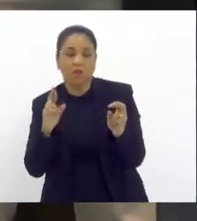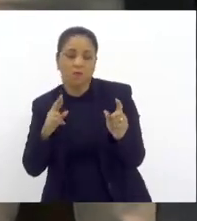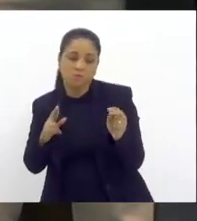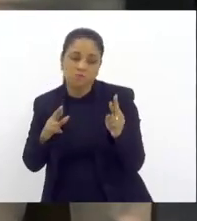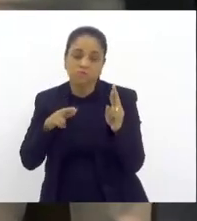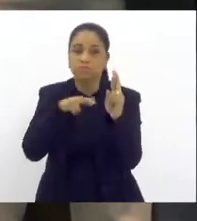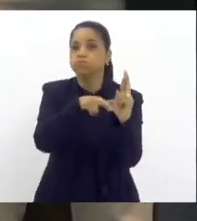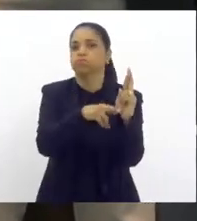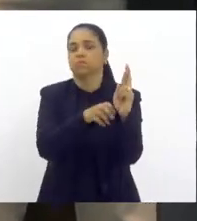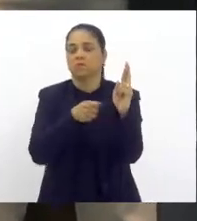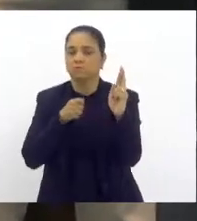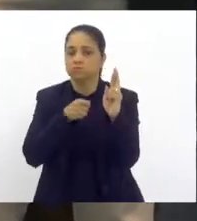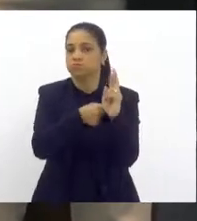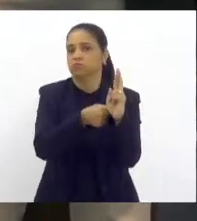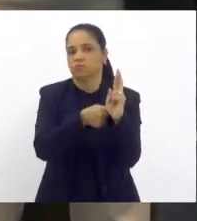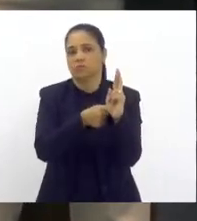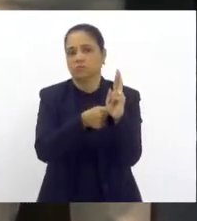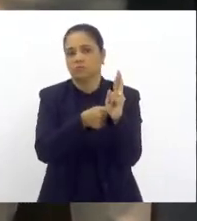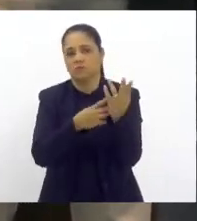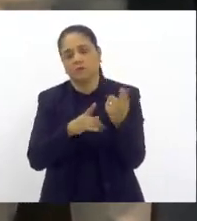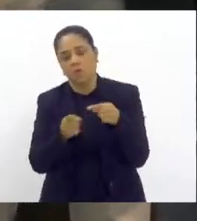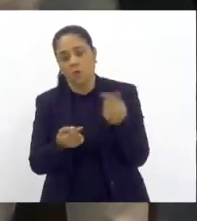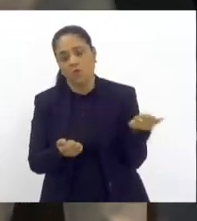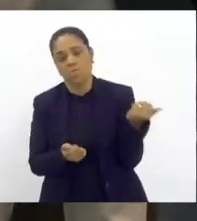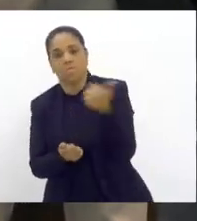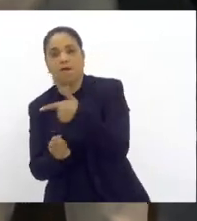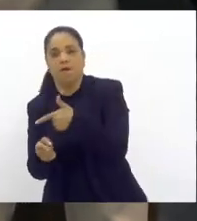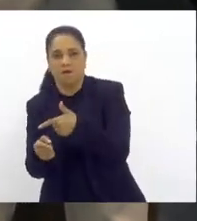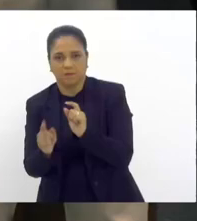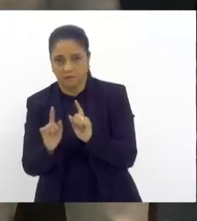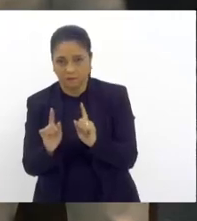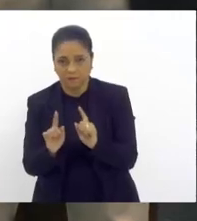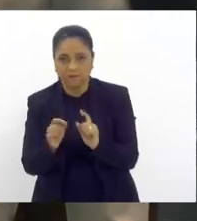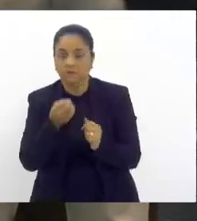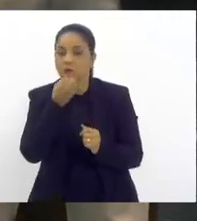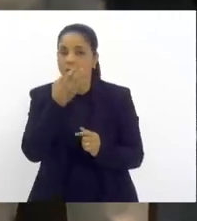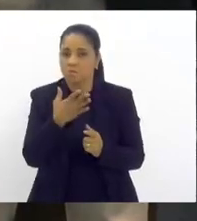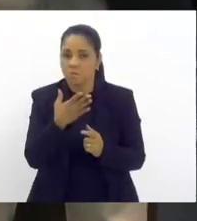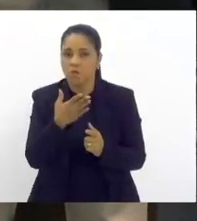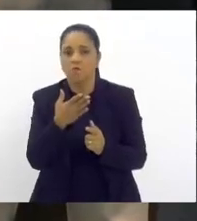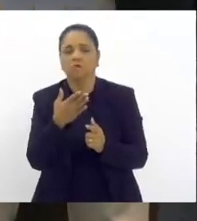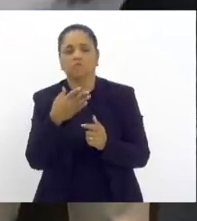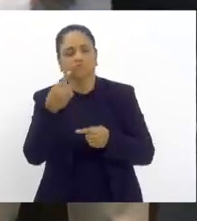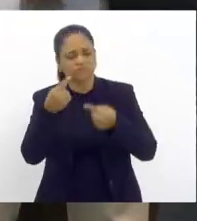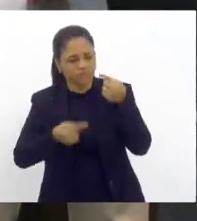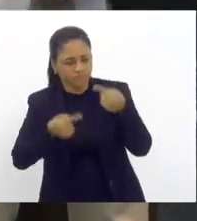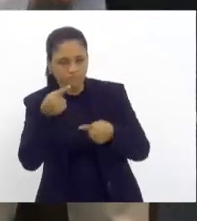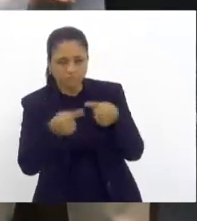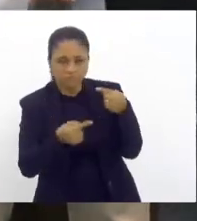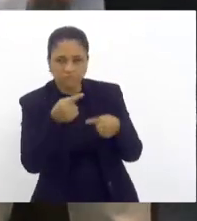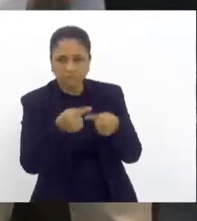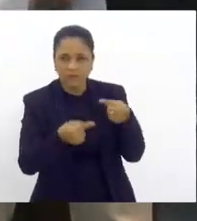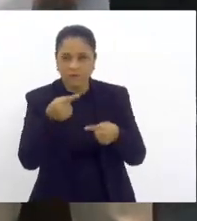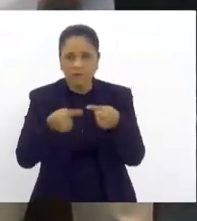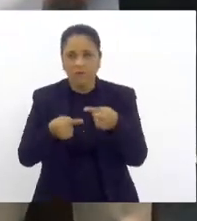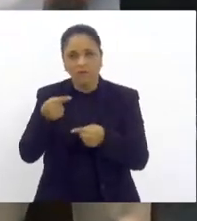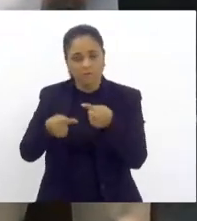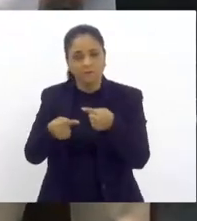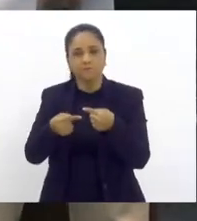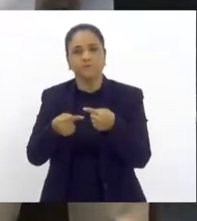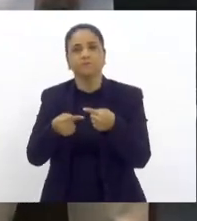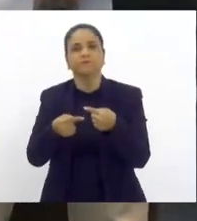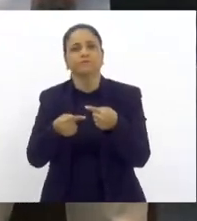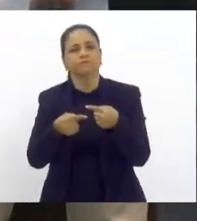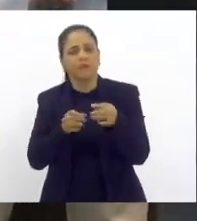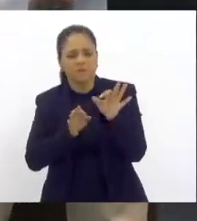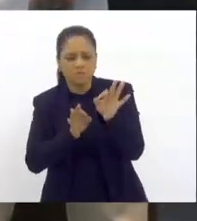Procuradoria sobre a comissão. Então, achamos em bom termo o debate feito, a gente vai ajustar